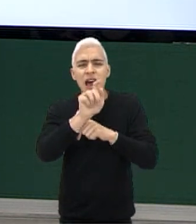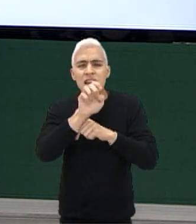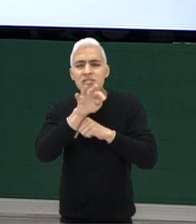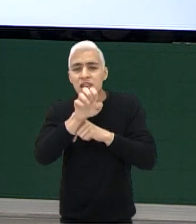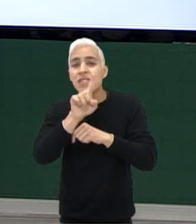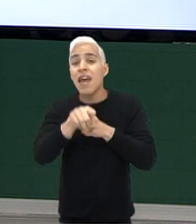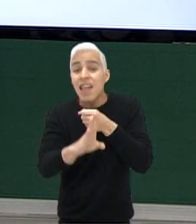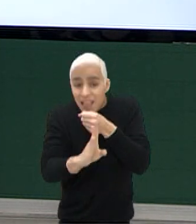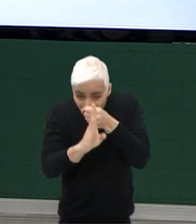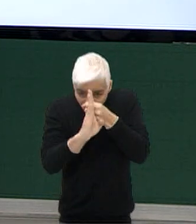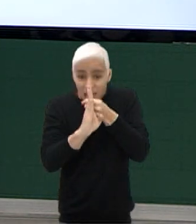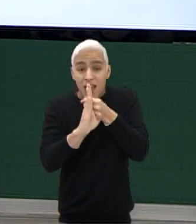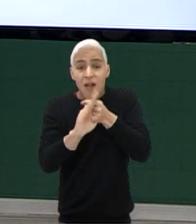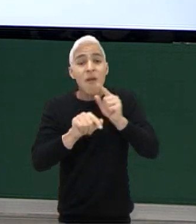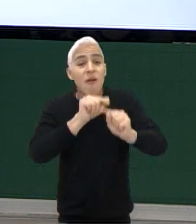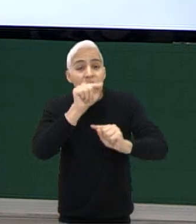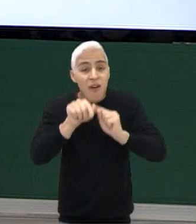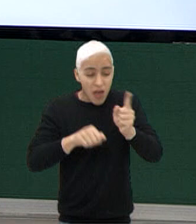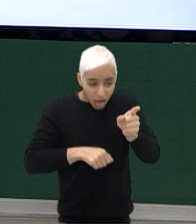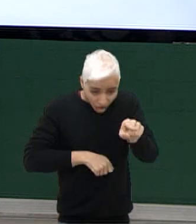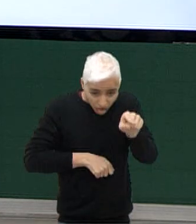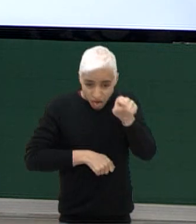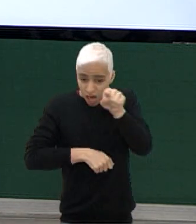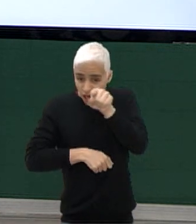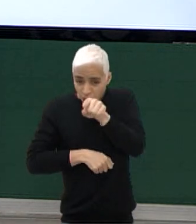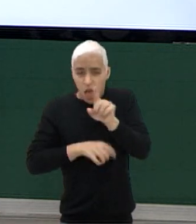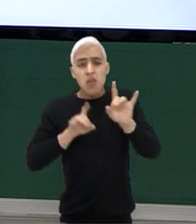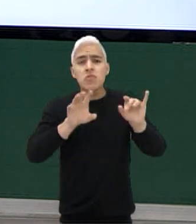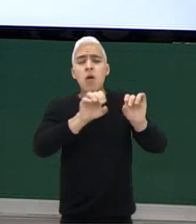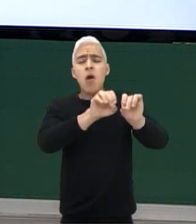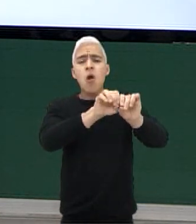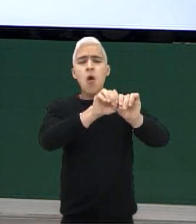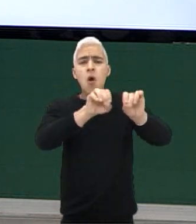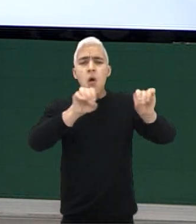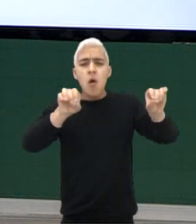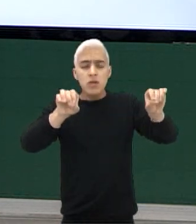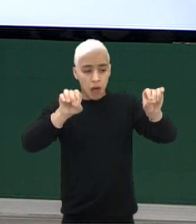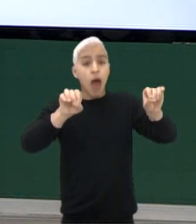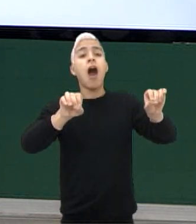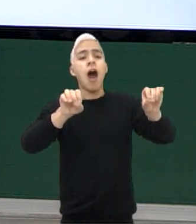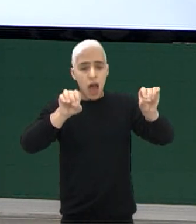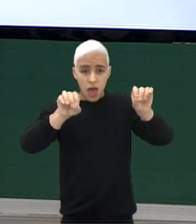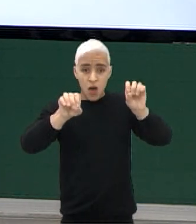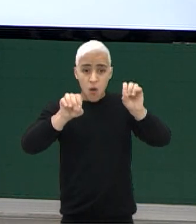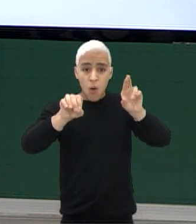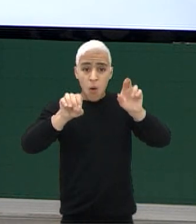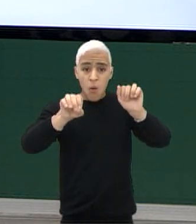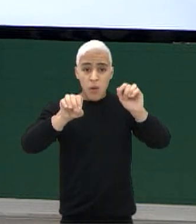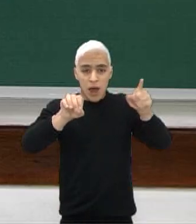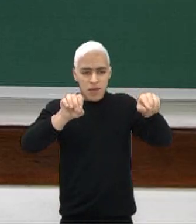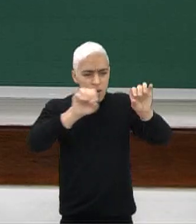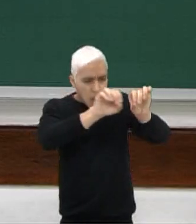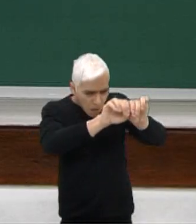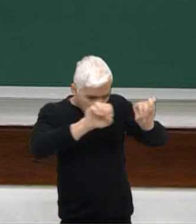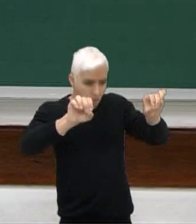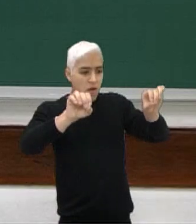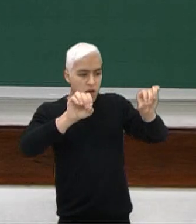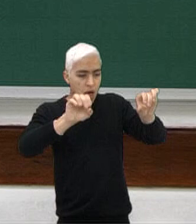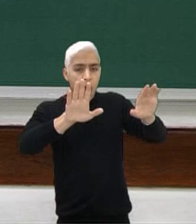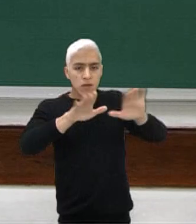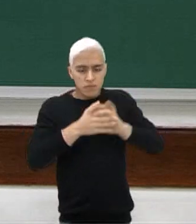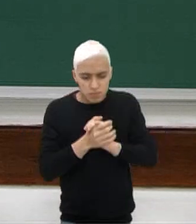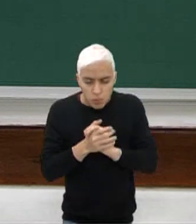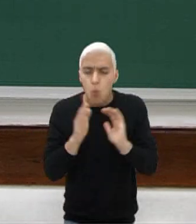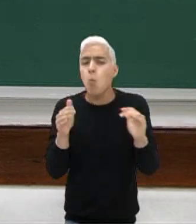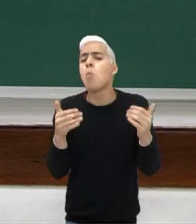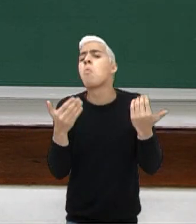substantivo. Então, eu tenho aqui o que? Apenas uma oração. É isso que eu preciso começar a pensar. Quando que eu